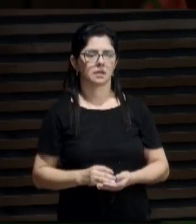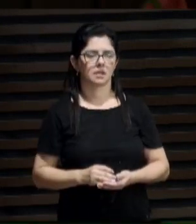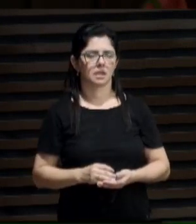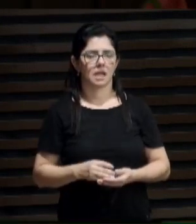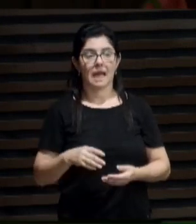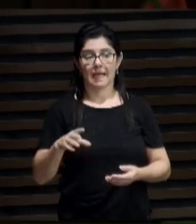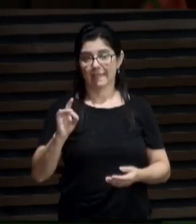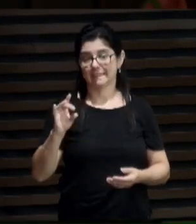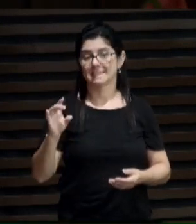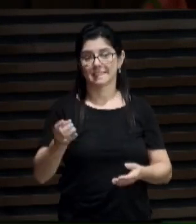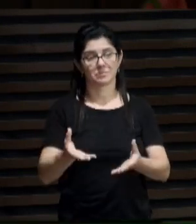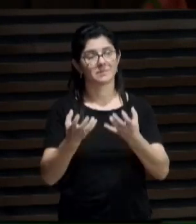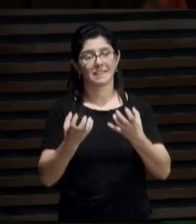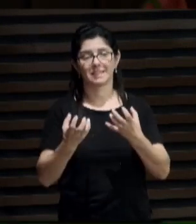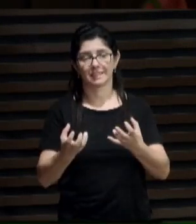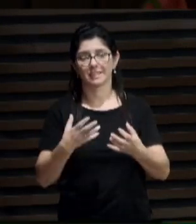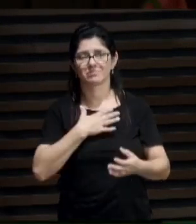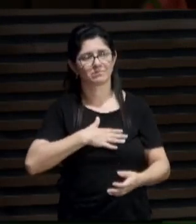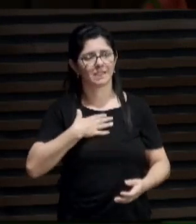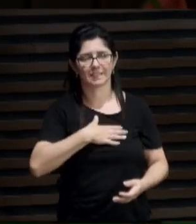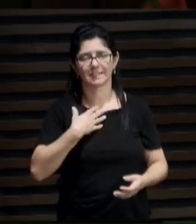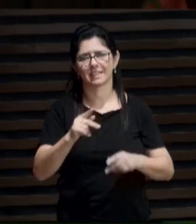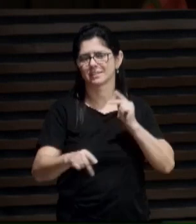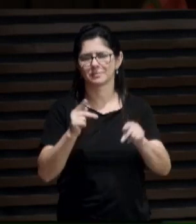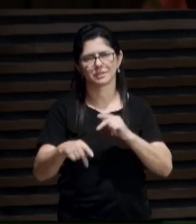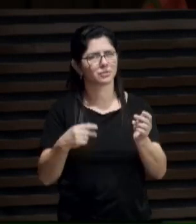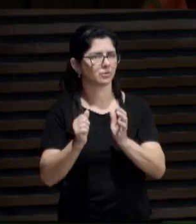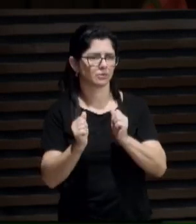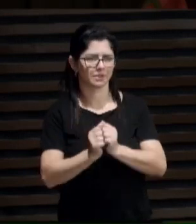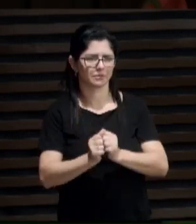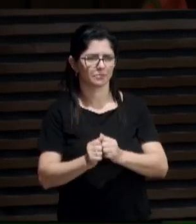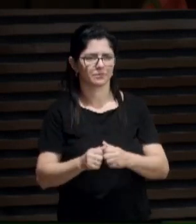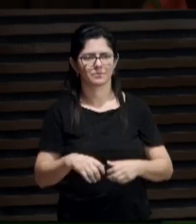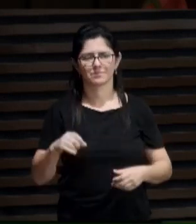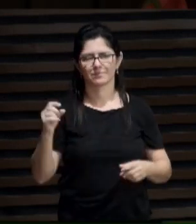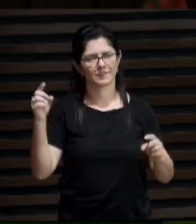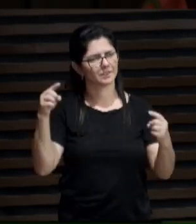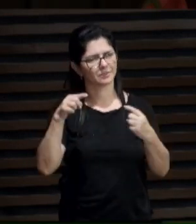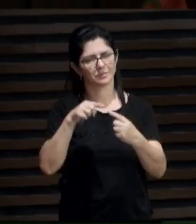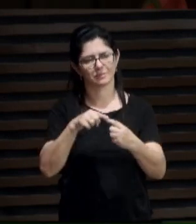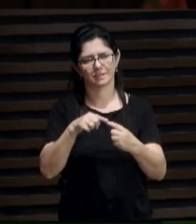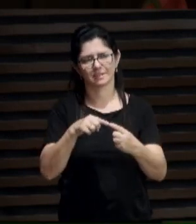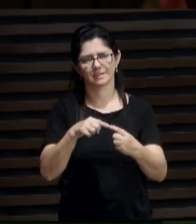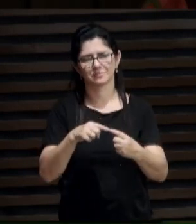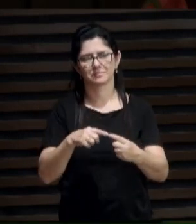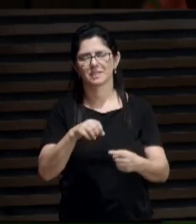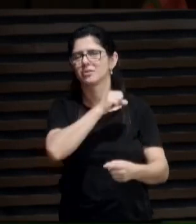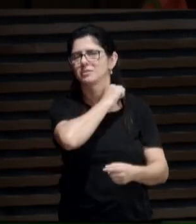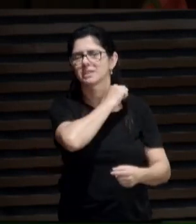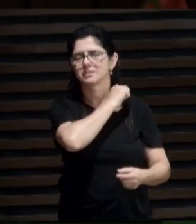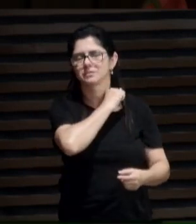que participam. Sem a centralidade e suficiência do sacrifício de Jesus